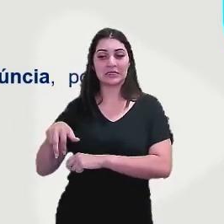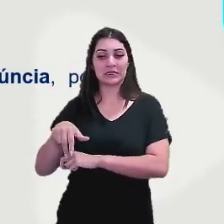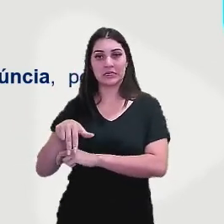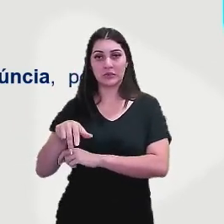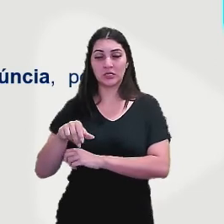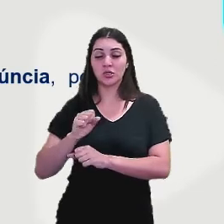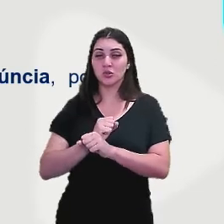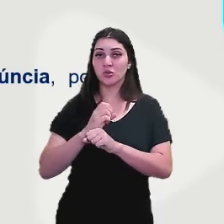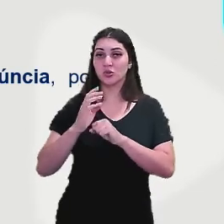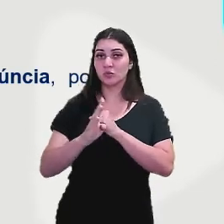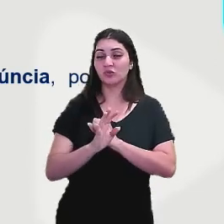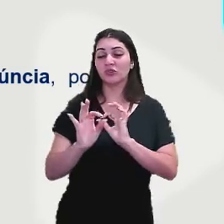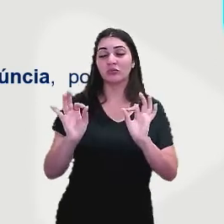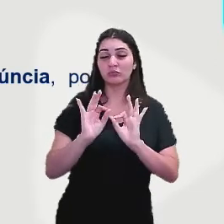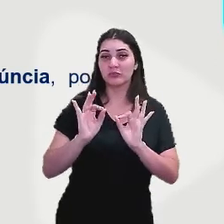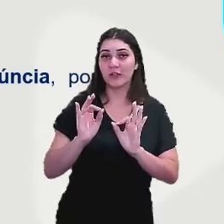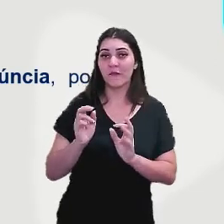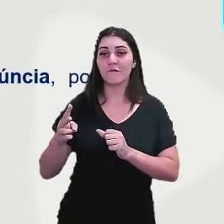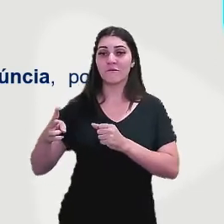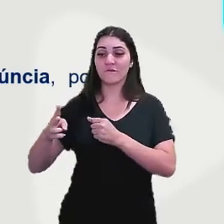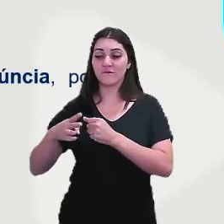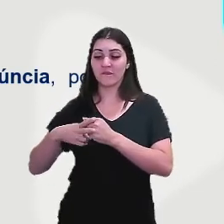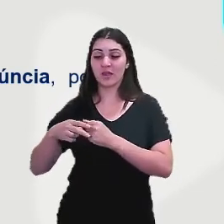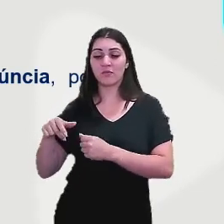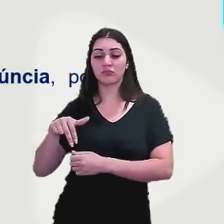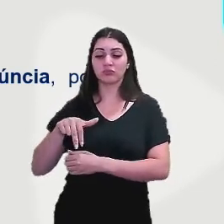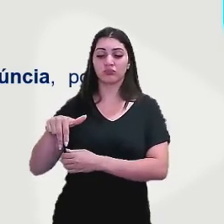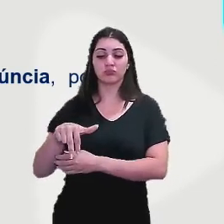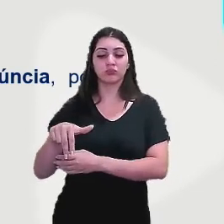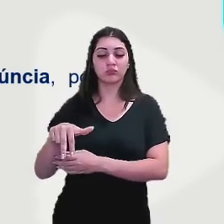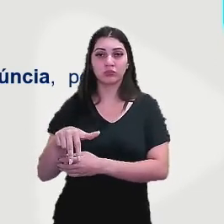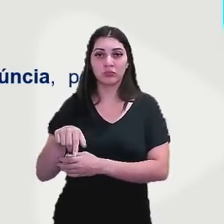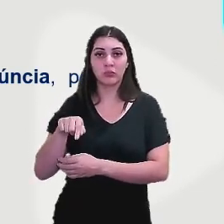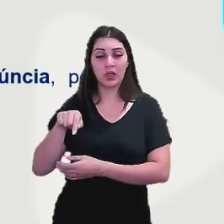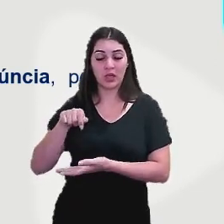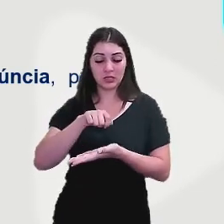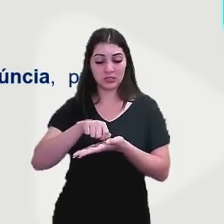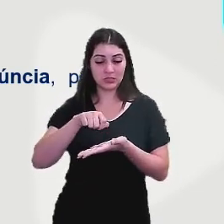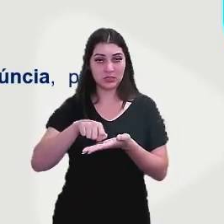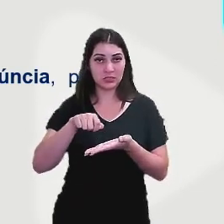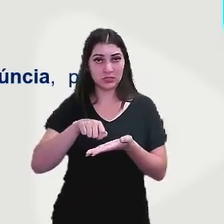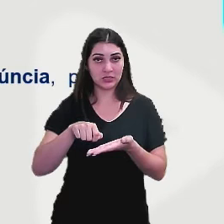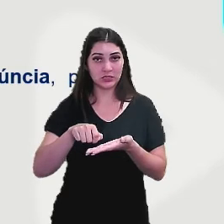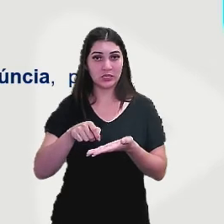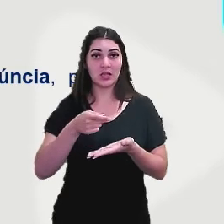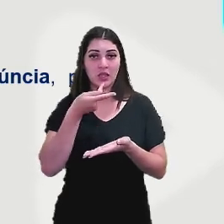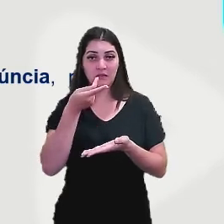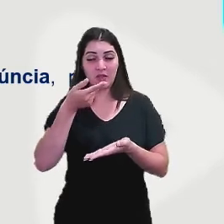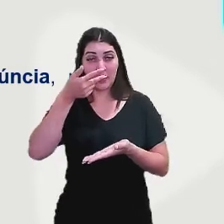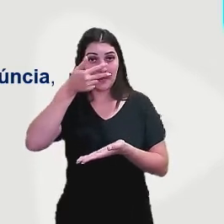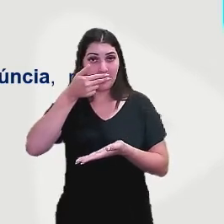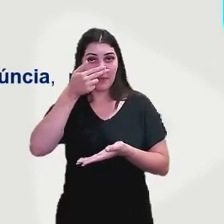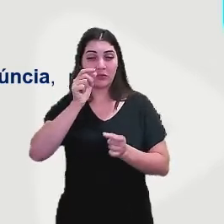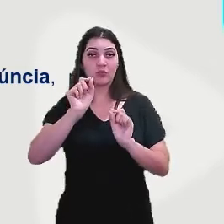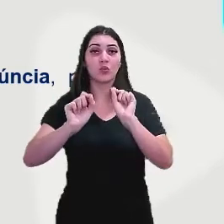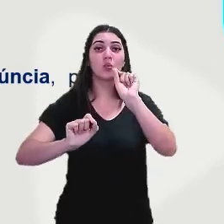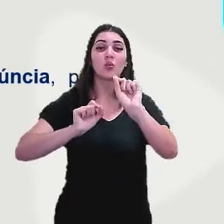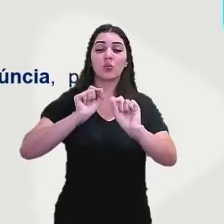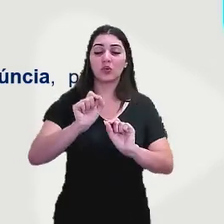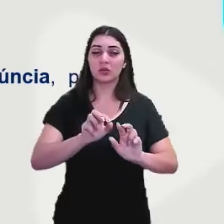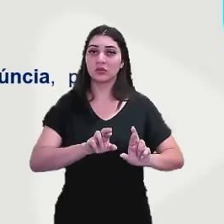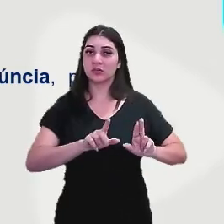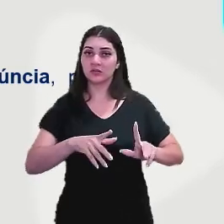um verbo, tá? É o verbo caminhar. Então, a escrita e a pronúncia é a mesma. O que vai dar a